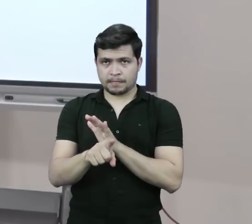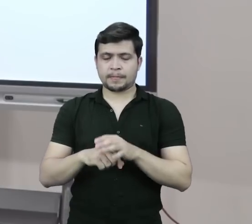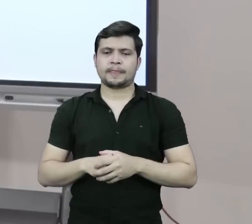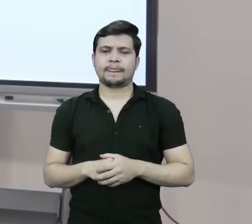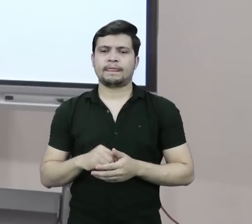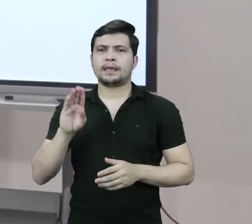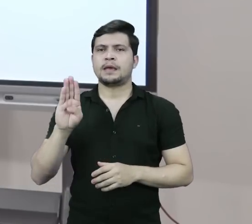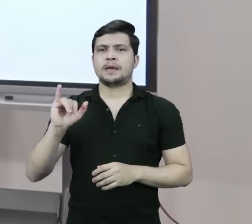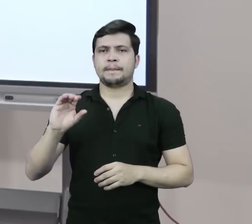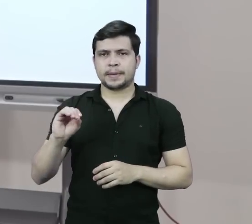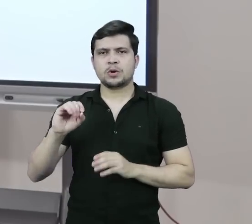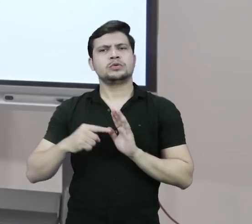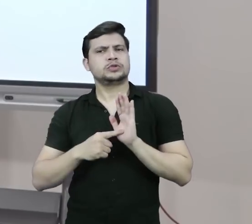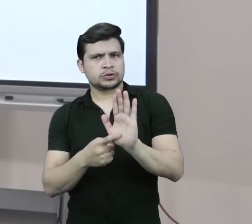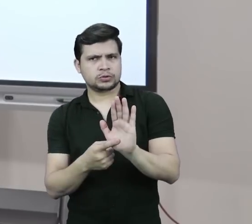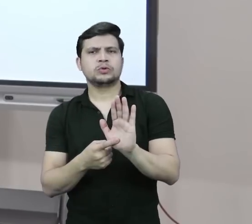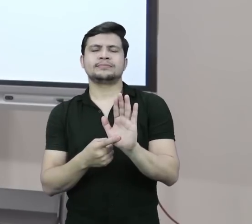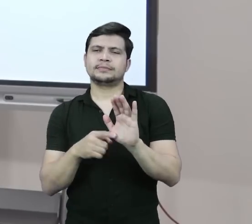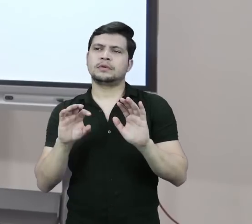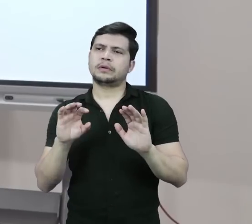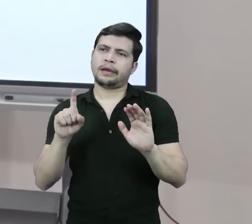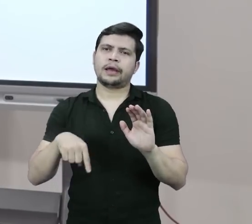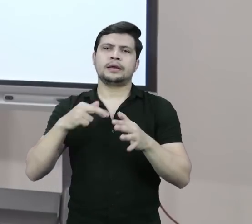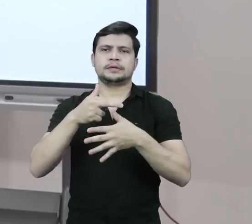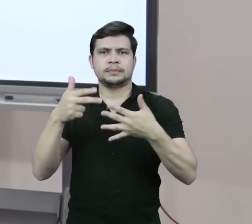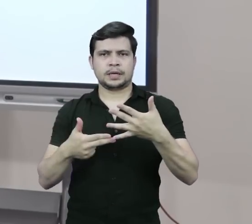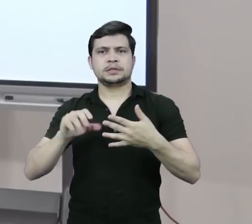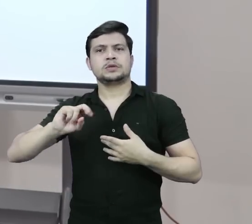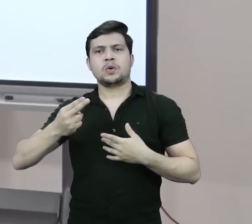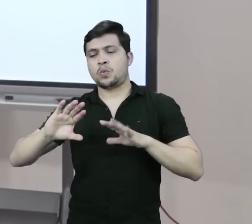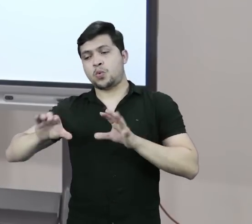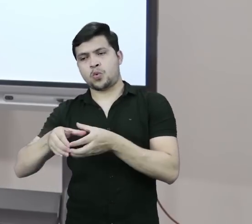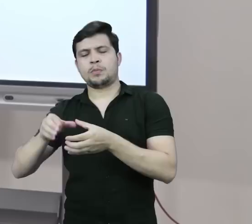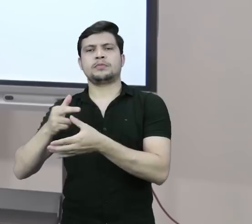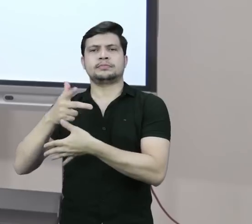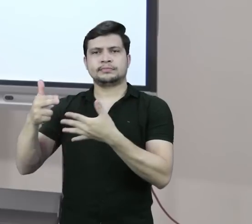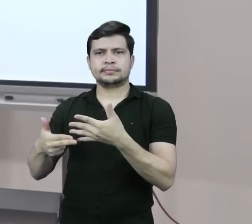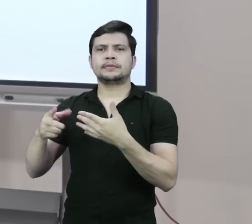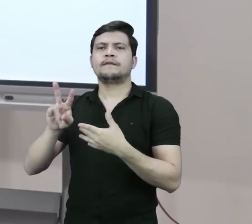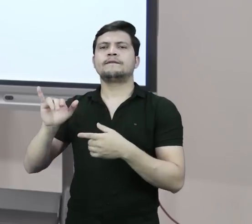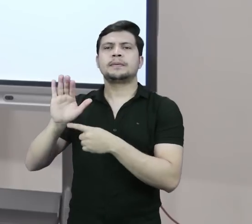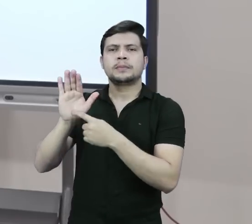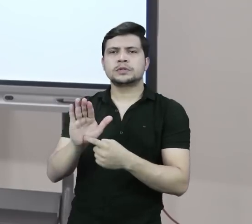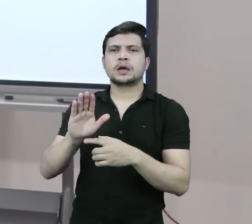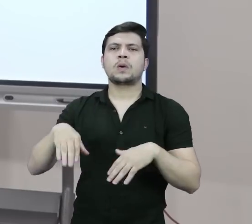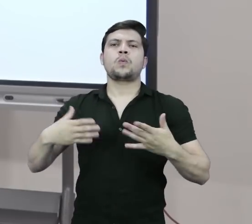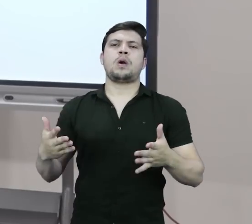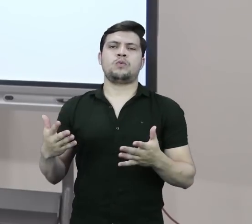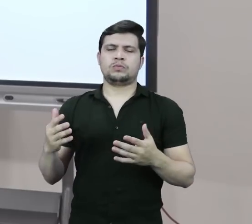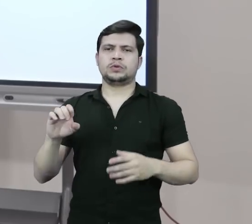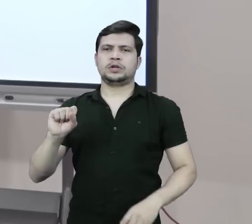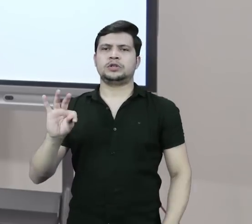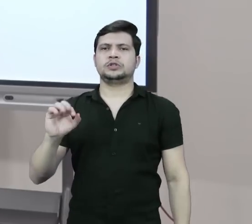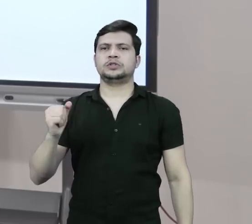Bioindicador ou indicador biológico é uma espécie ou grupo de espécies que reflete o estado biótico ou abiótico de um meio ambiente. O